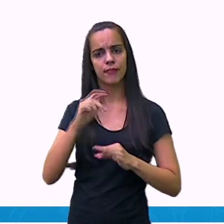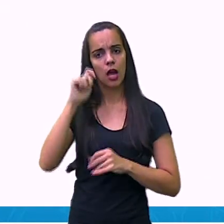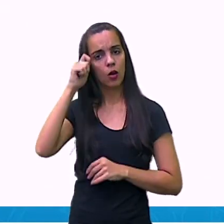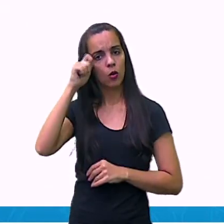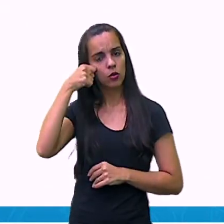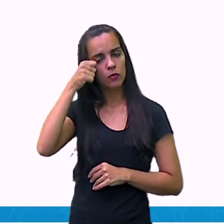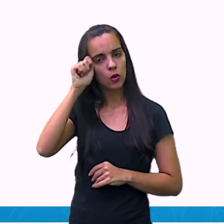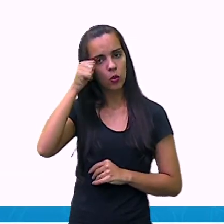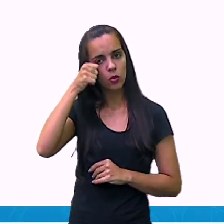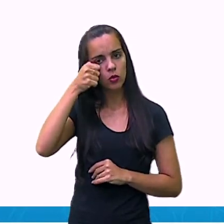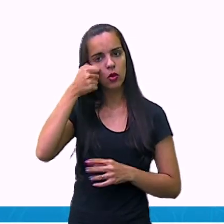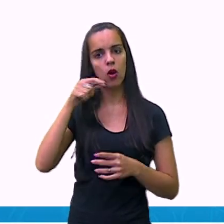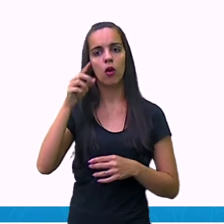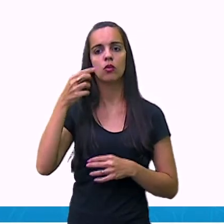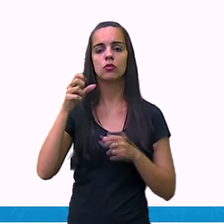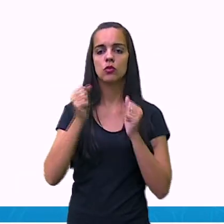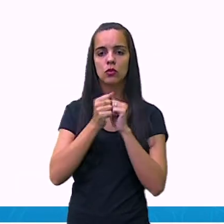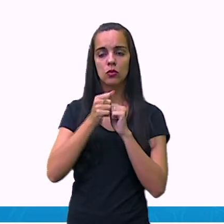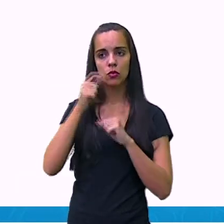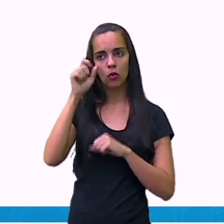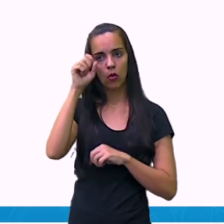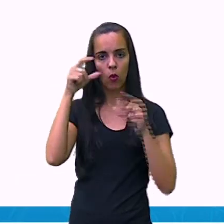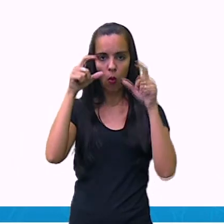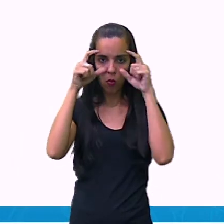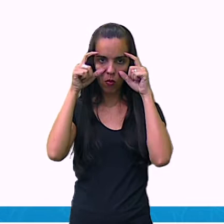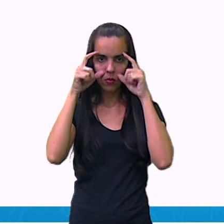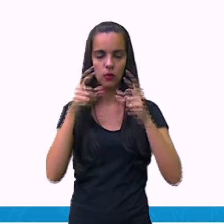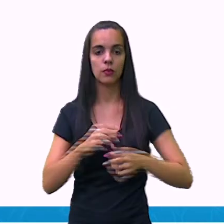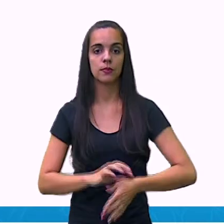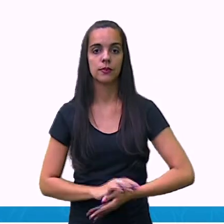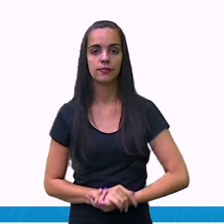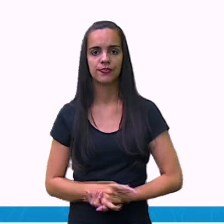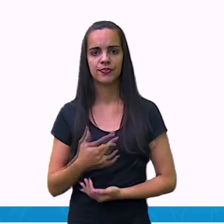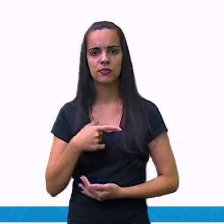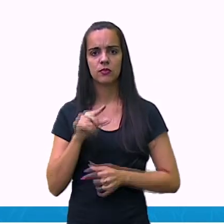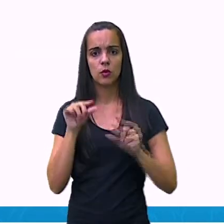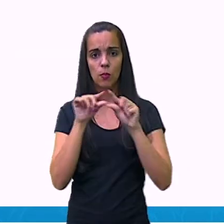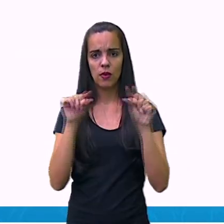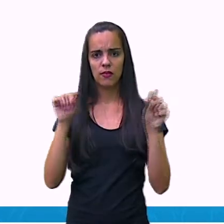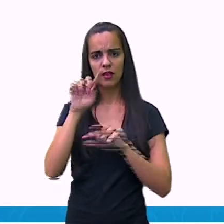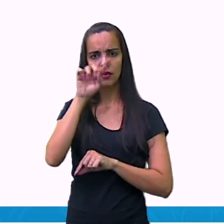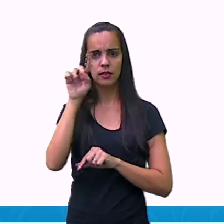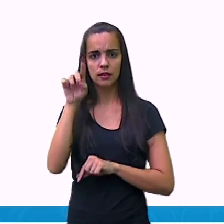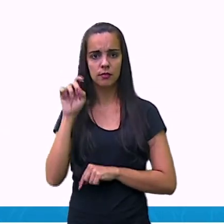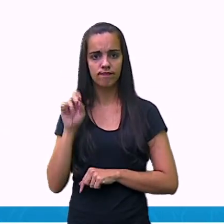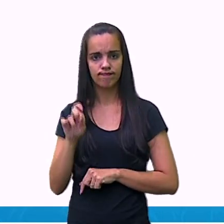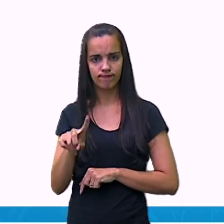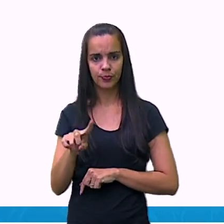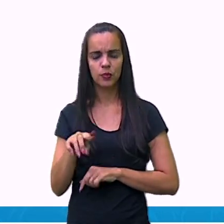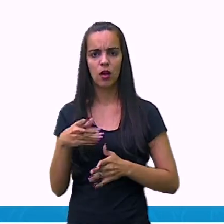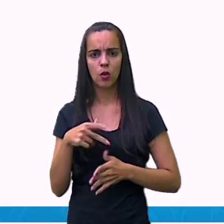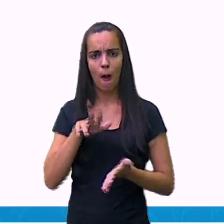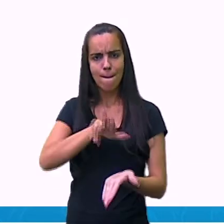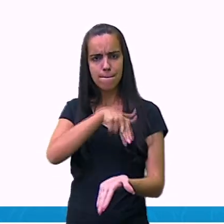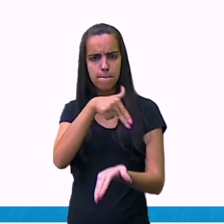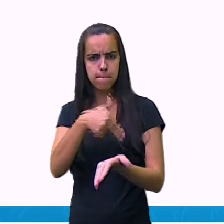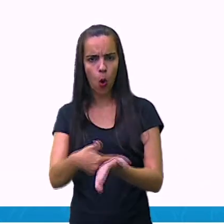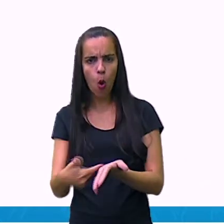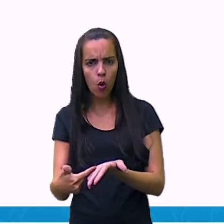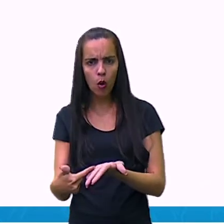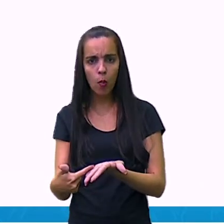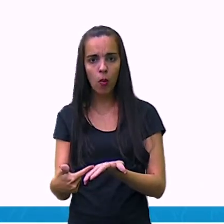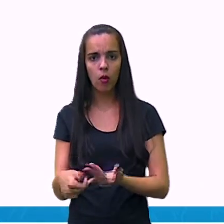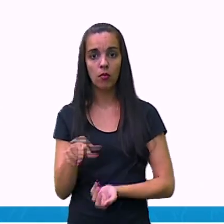baixo dos óculos. Uma frase exclamativa: o tombo,